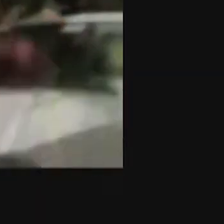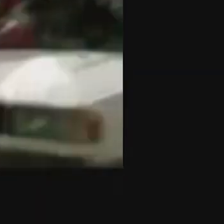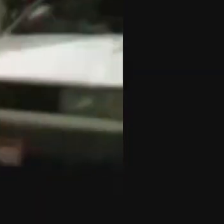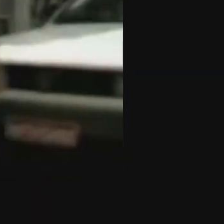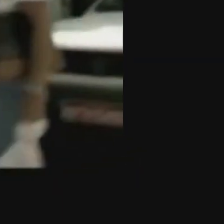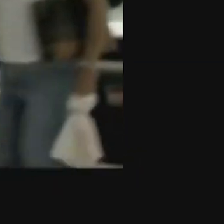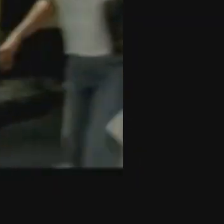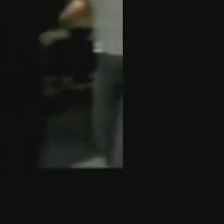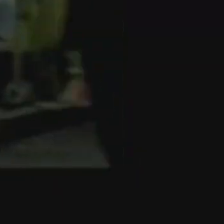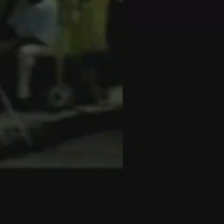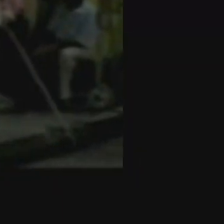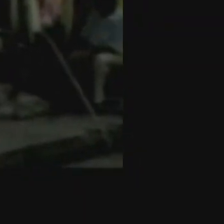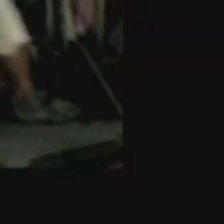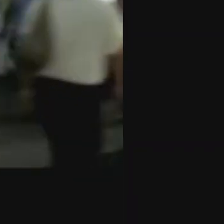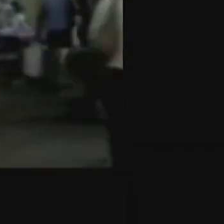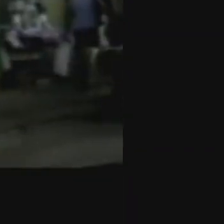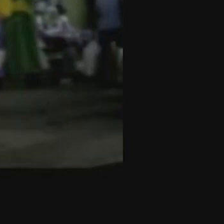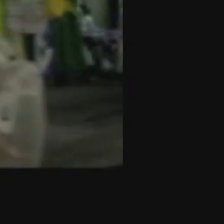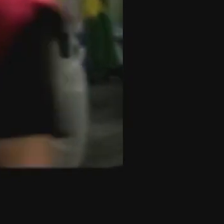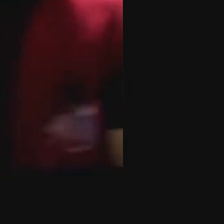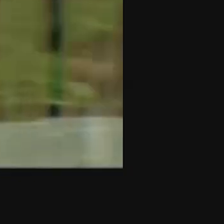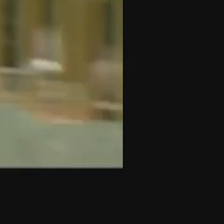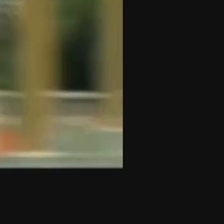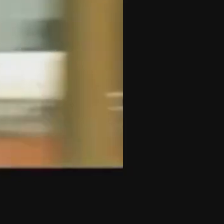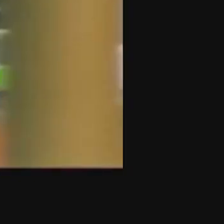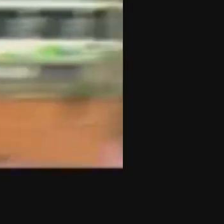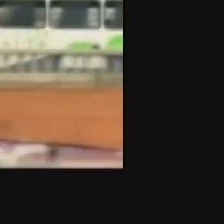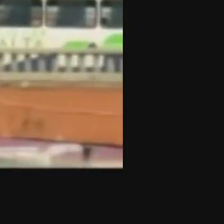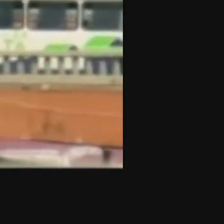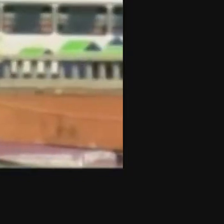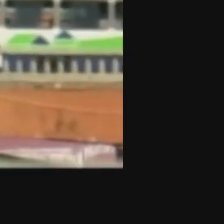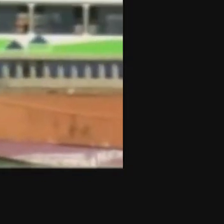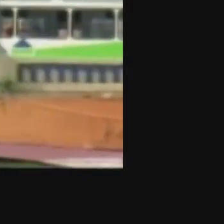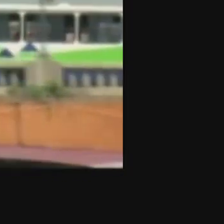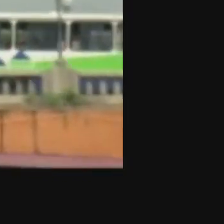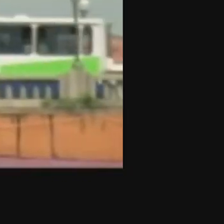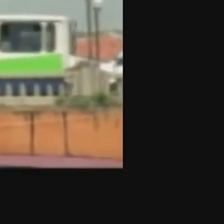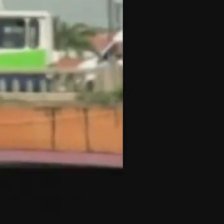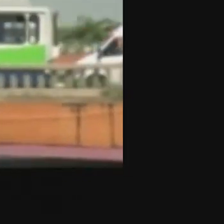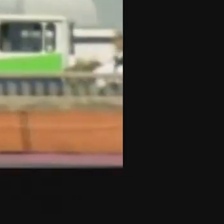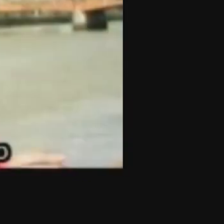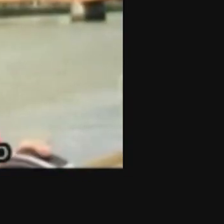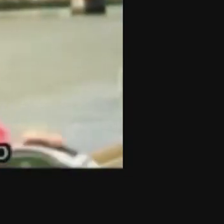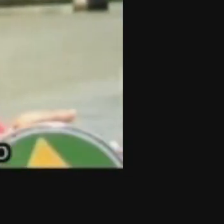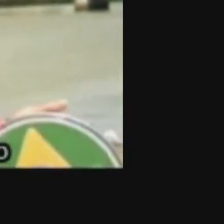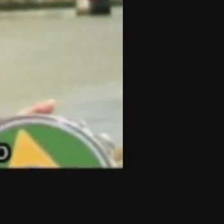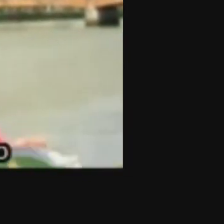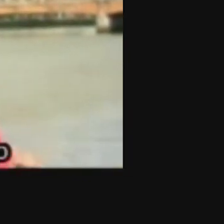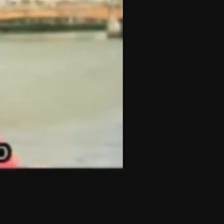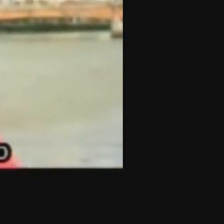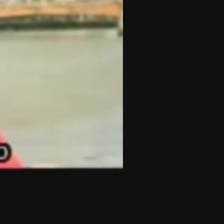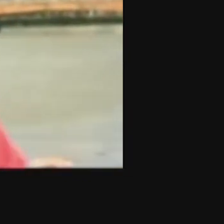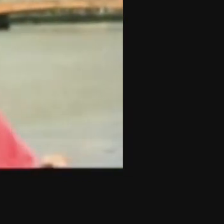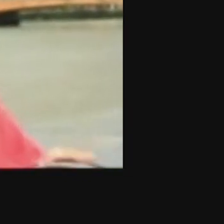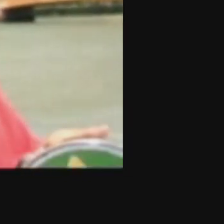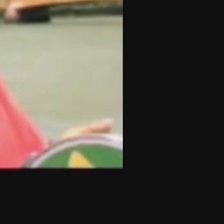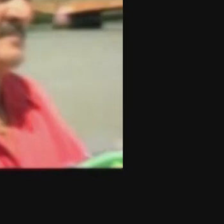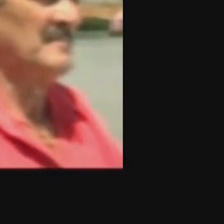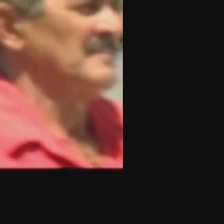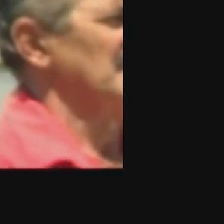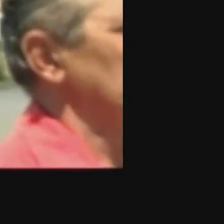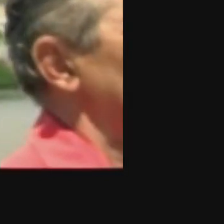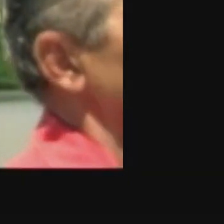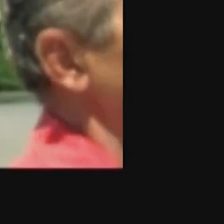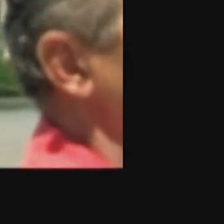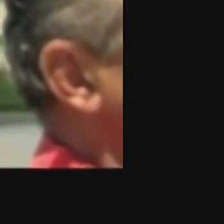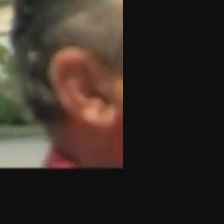peça, recomendou não esquece, mas ela se esqueceu e me chifrou com Aristeu, e nem tudo é o que parece. Aí você canta, eu também canto, veja aí